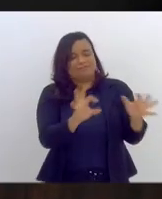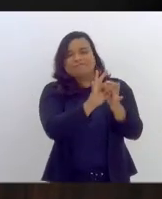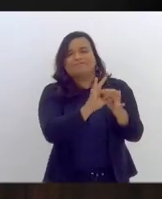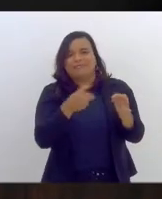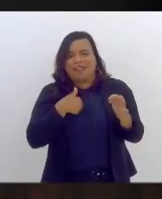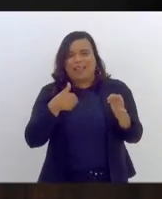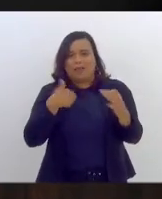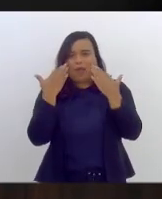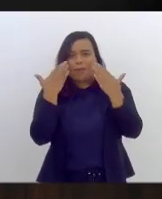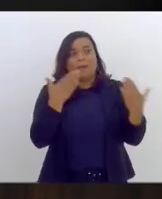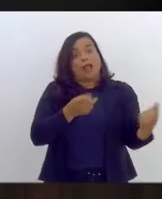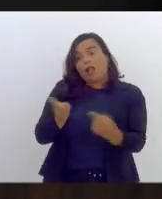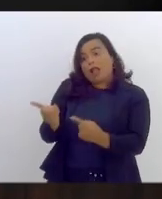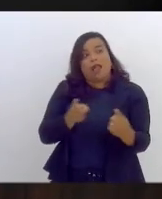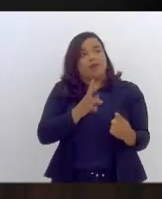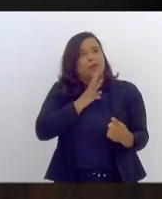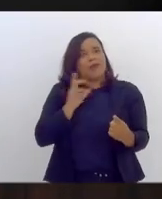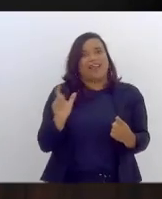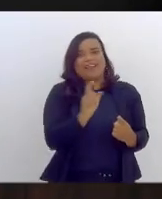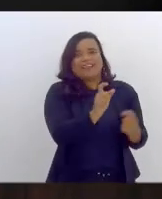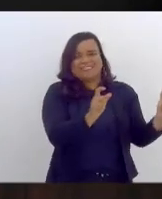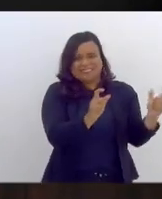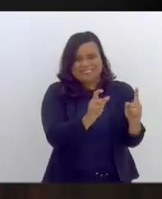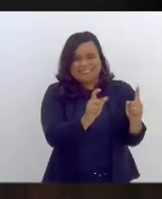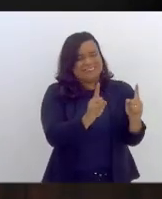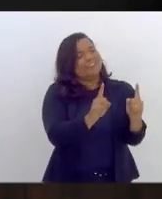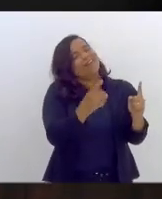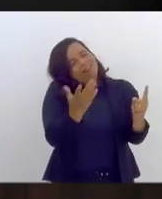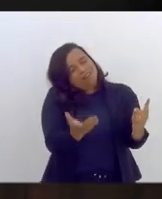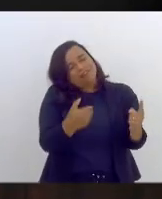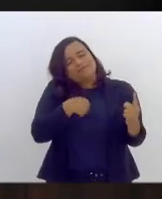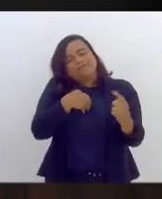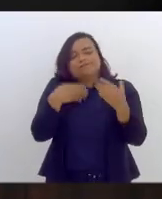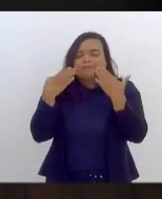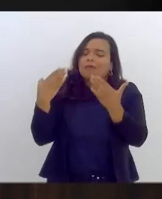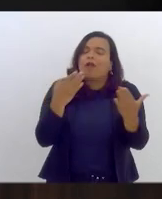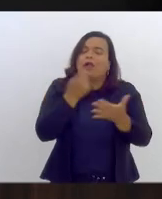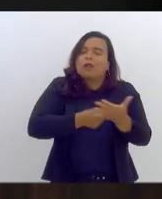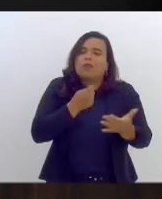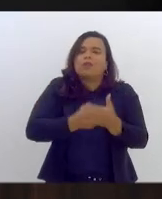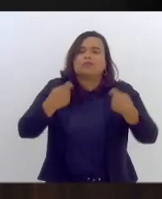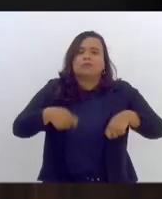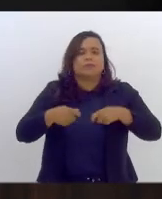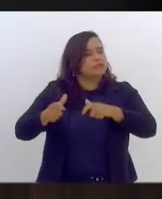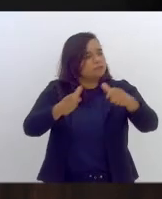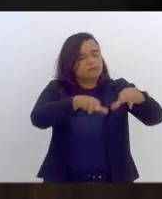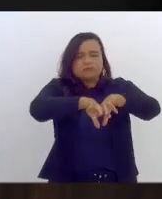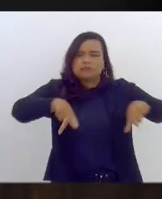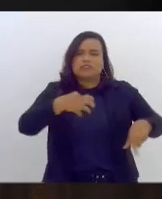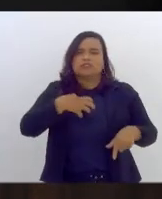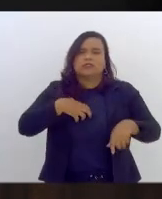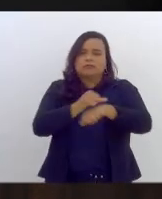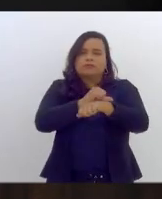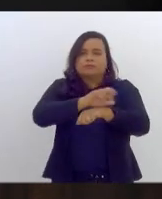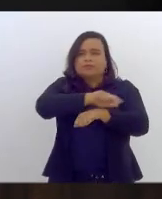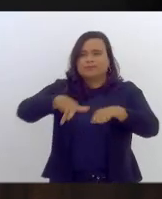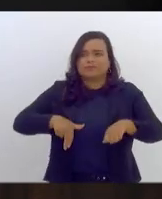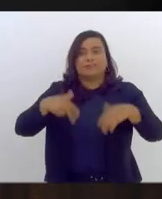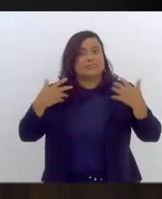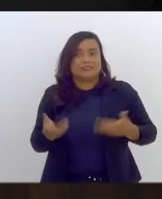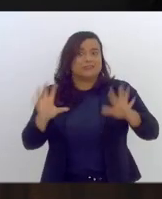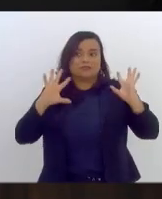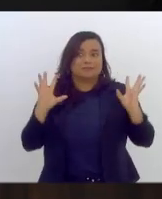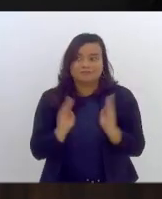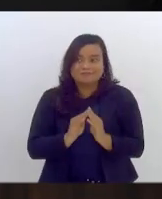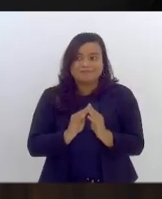o quanto que a nossa luta ela precisa estar em diferentes lugares e diferentes maneiras. Então, é isso,